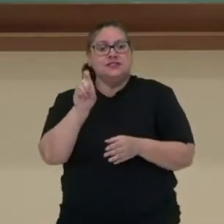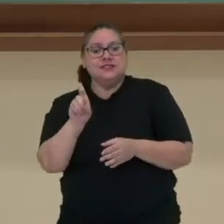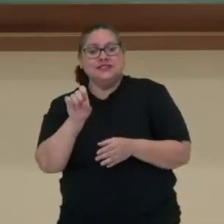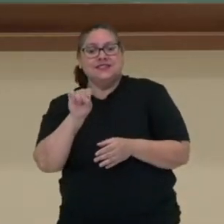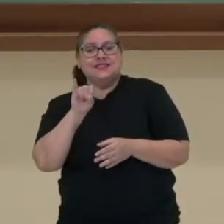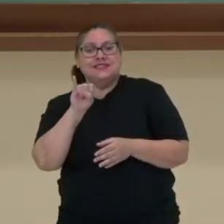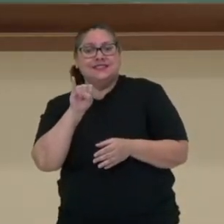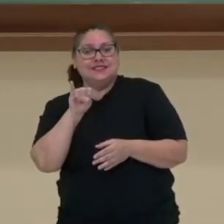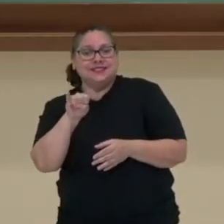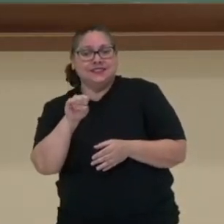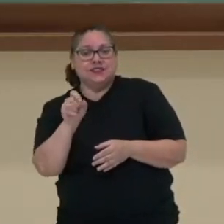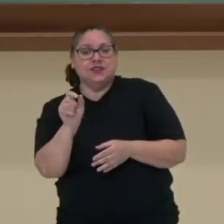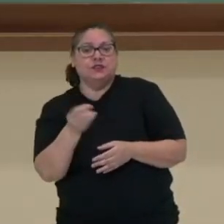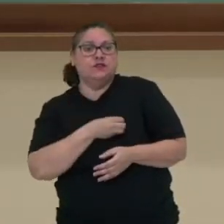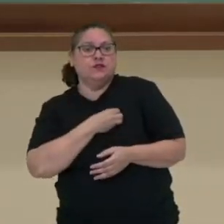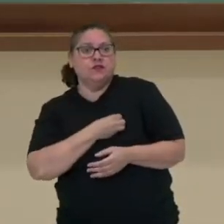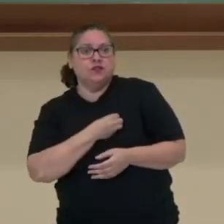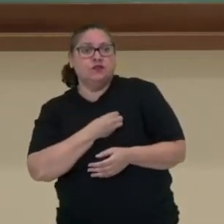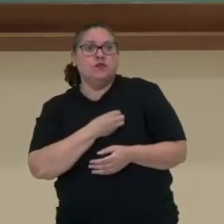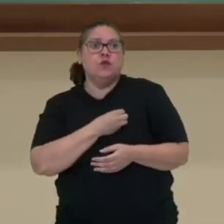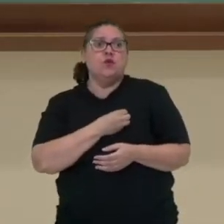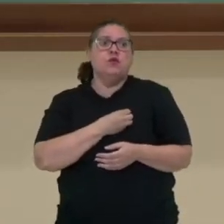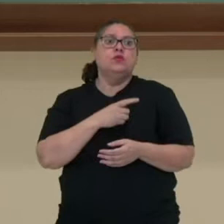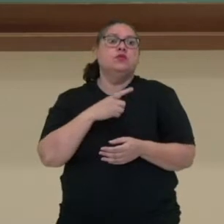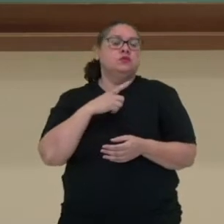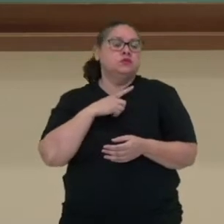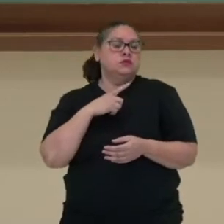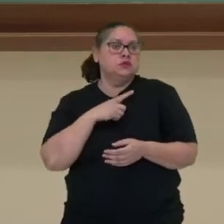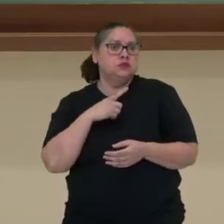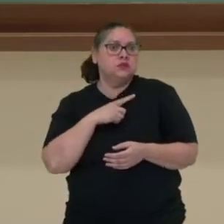vivo ou não é um ser vivo,